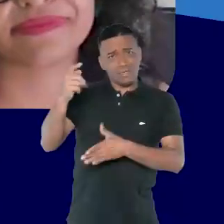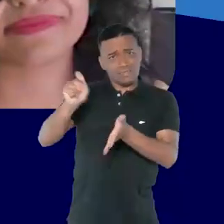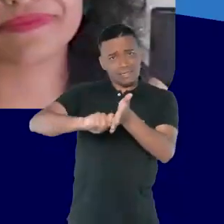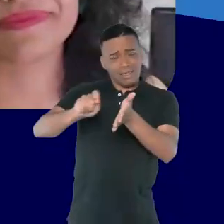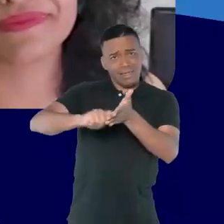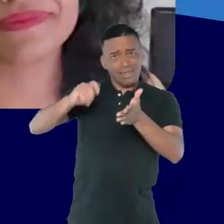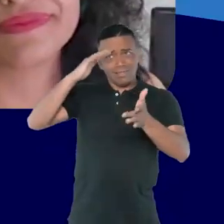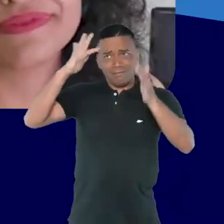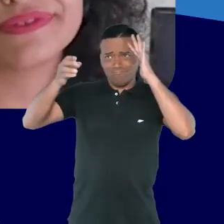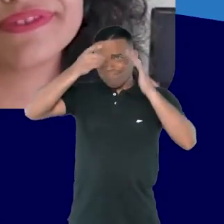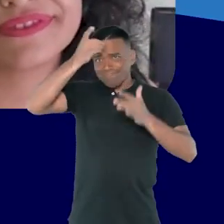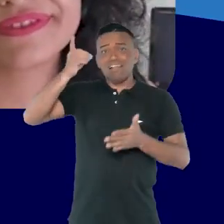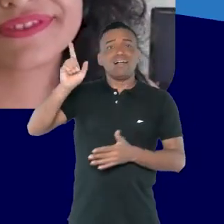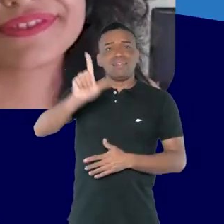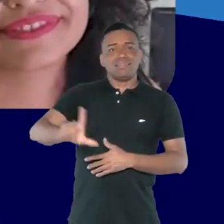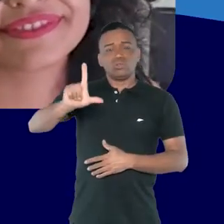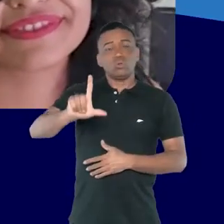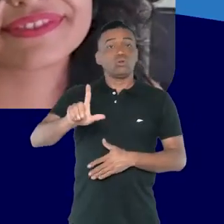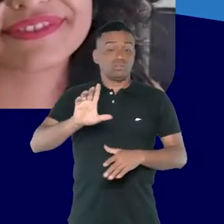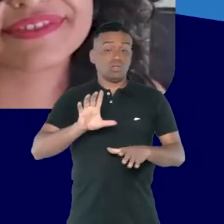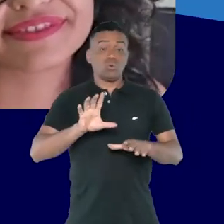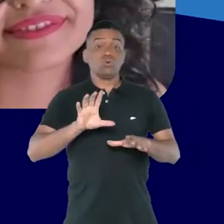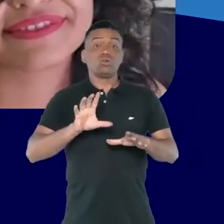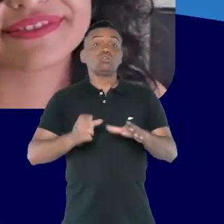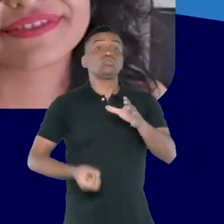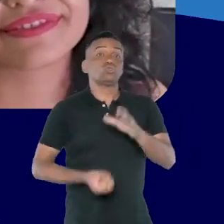pouquinho aqui para a sua literatura,